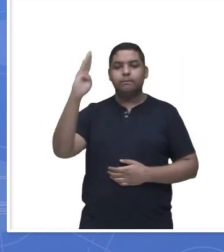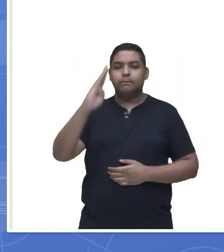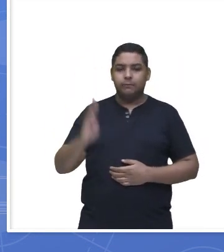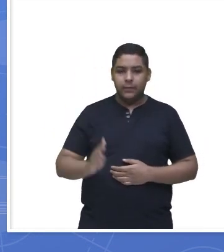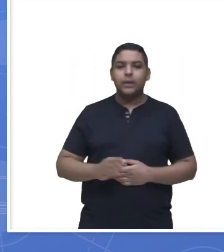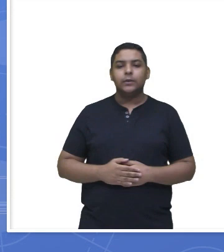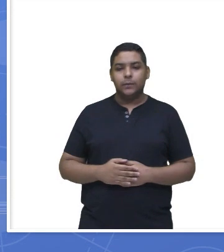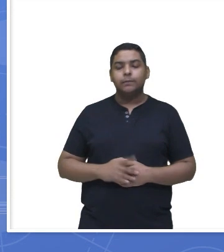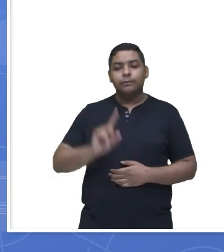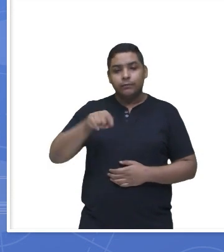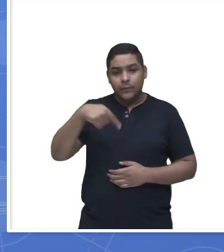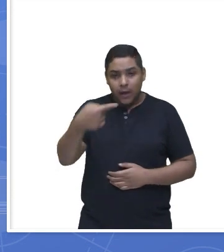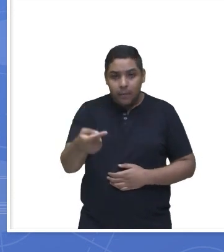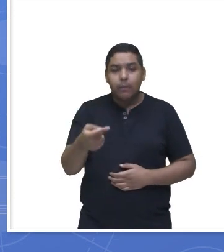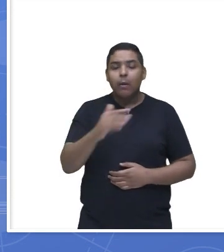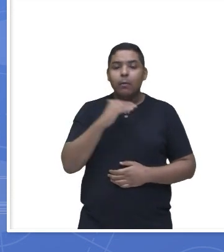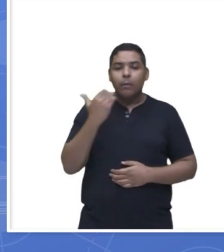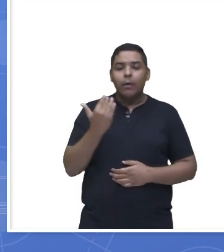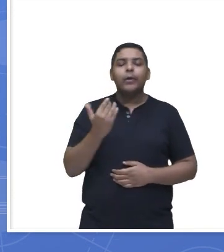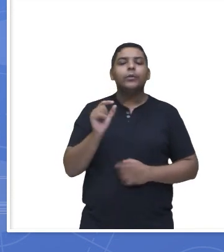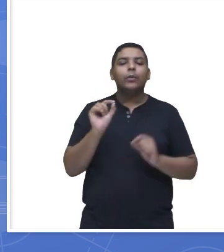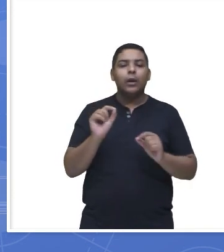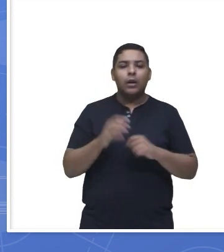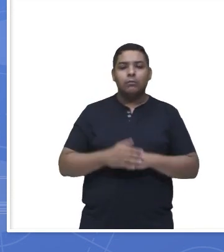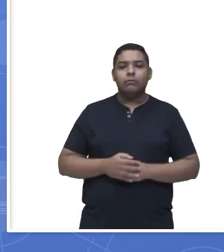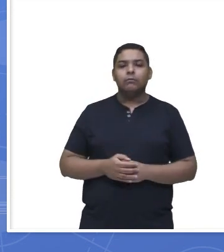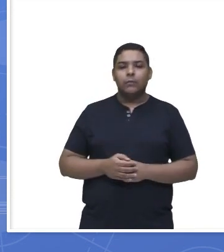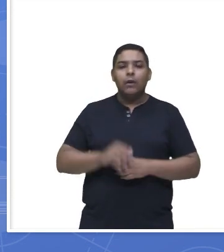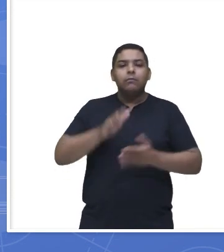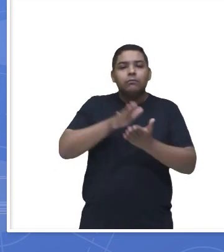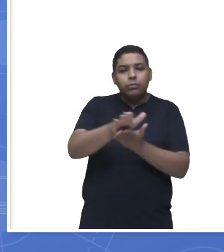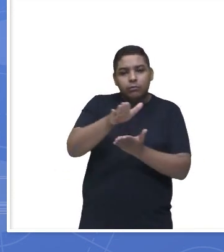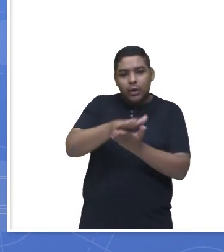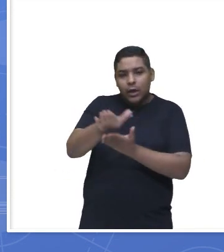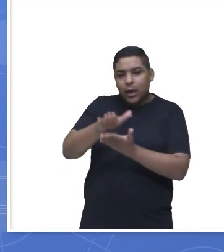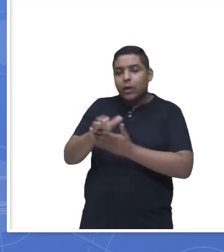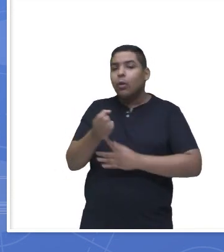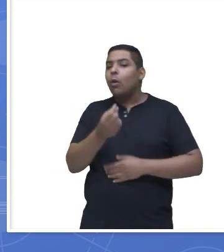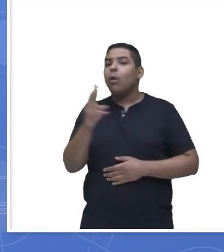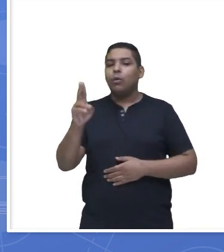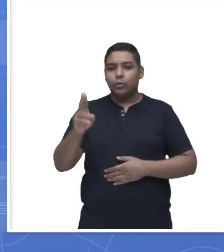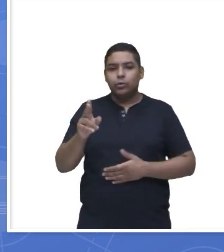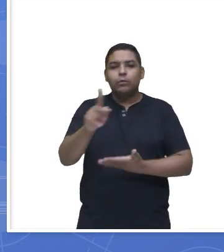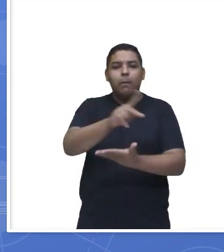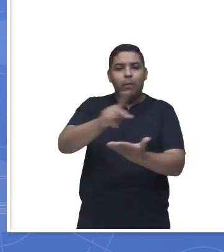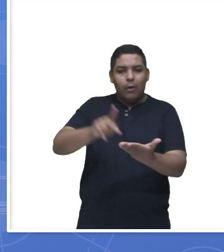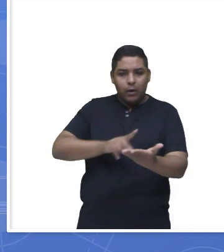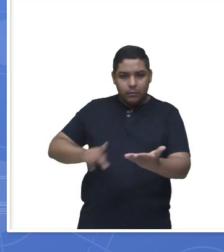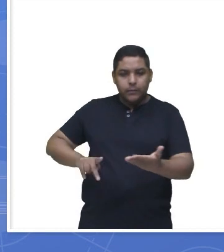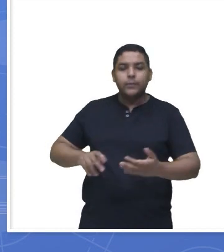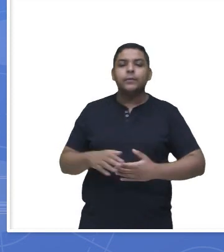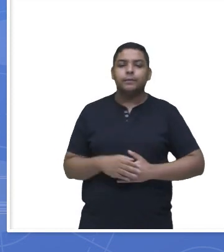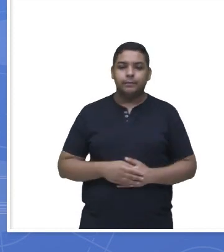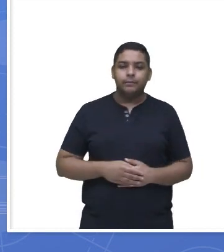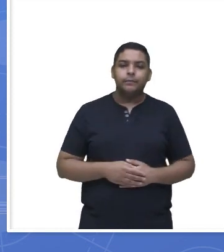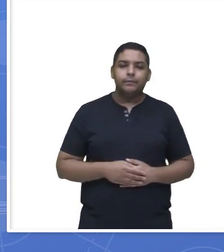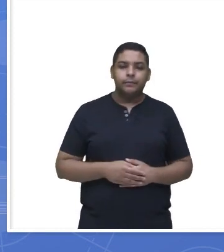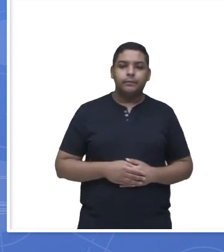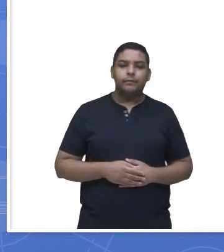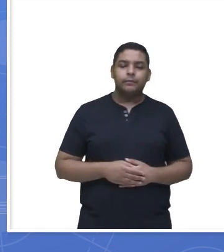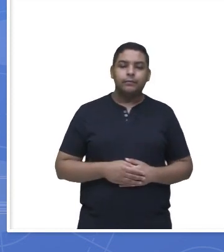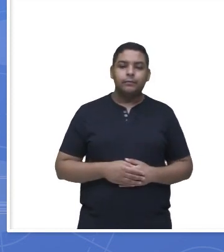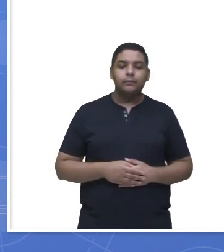sua morte, não é isso? Foram divulgados também outros poemas. Então, nós estamos falando de